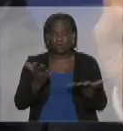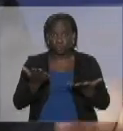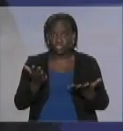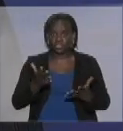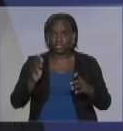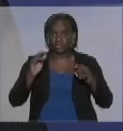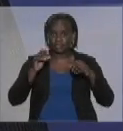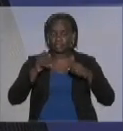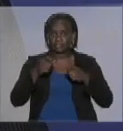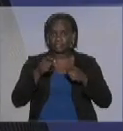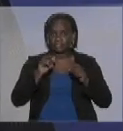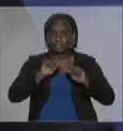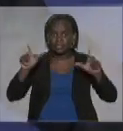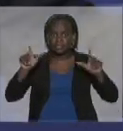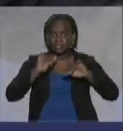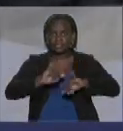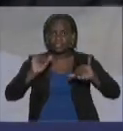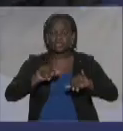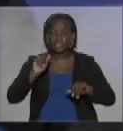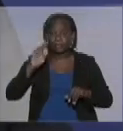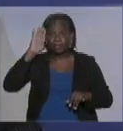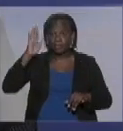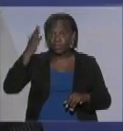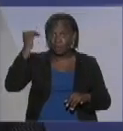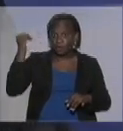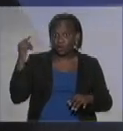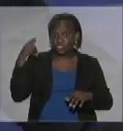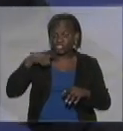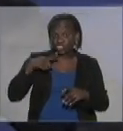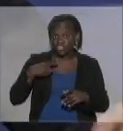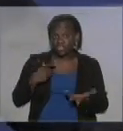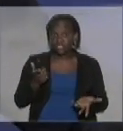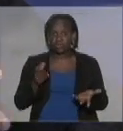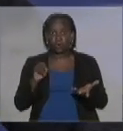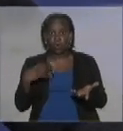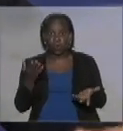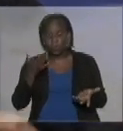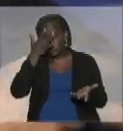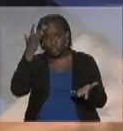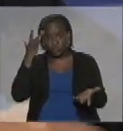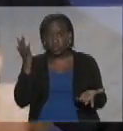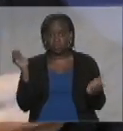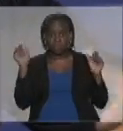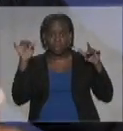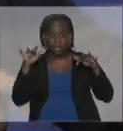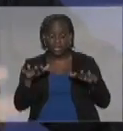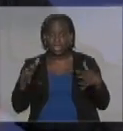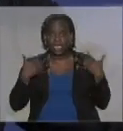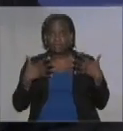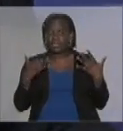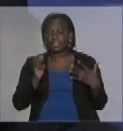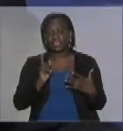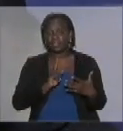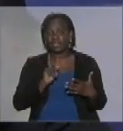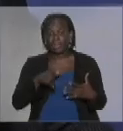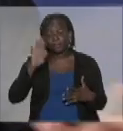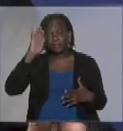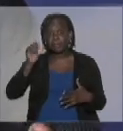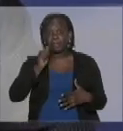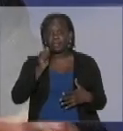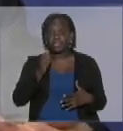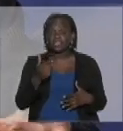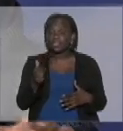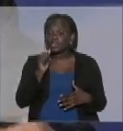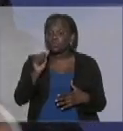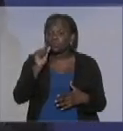algumas festas hoje o apelo maior não é o artista, não é, enfim, o público alegre, não. É a